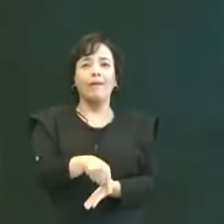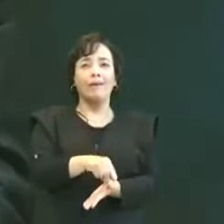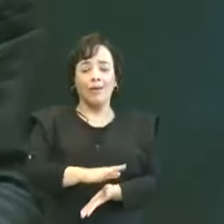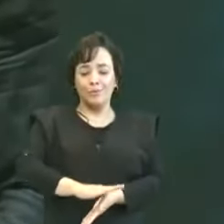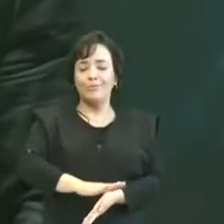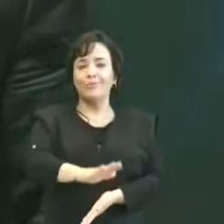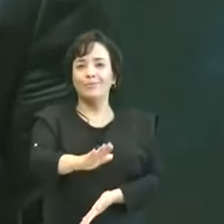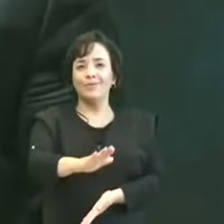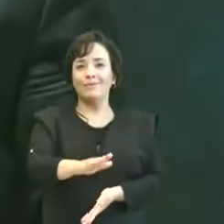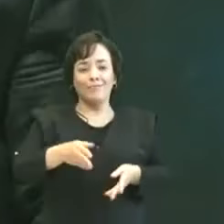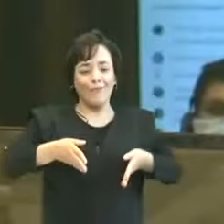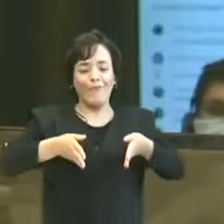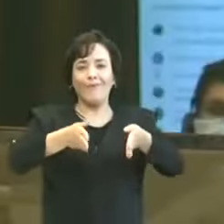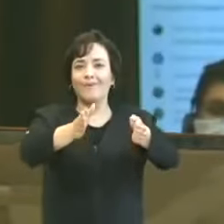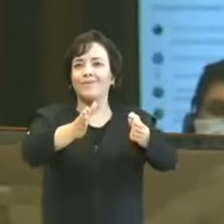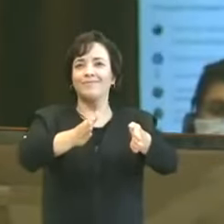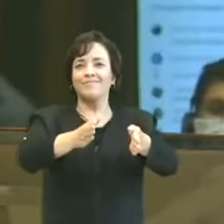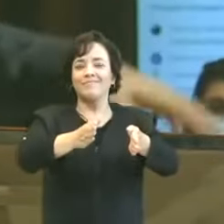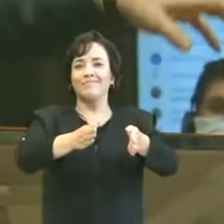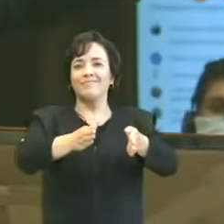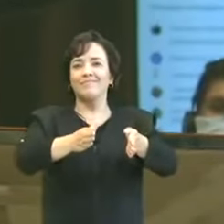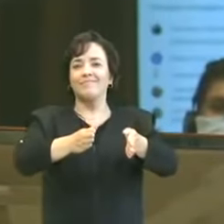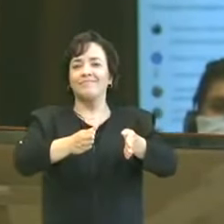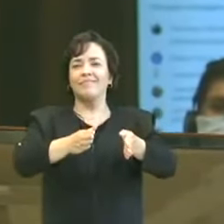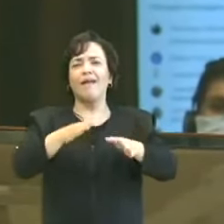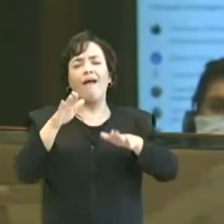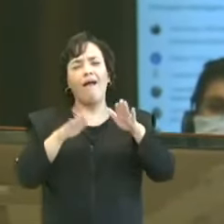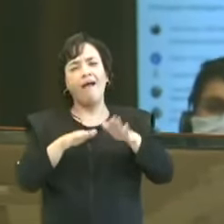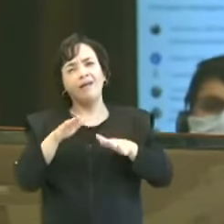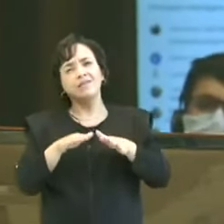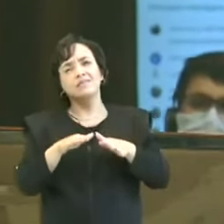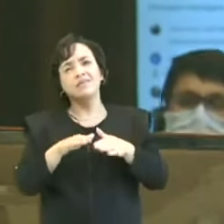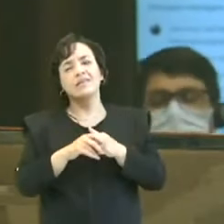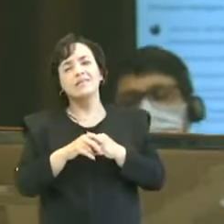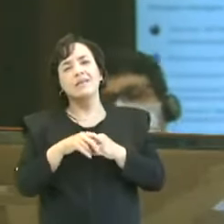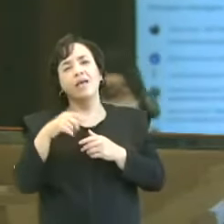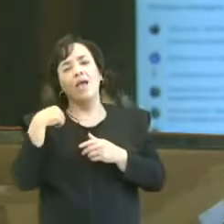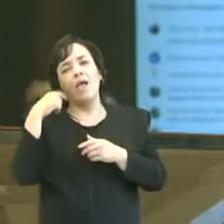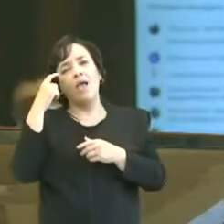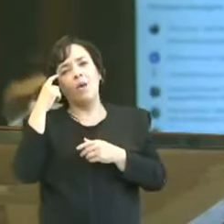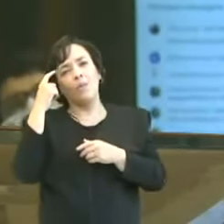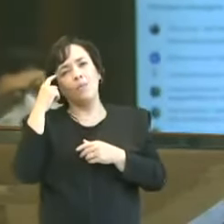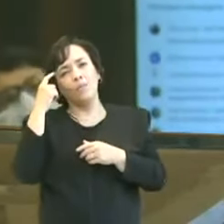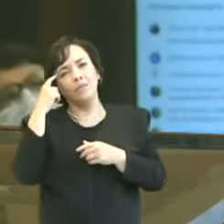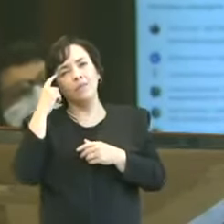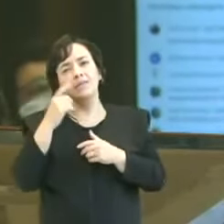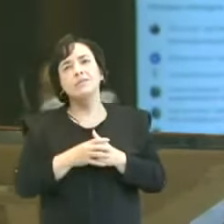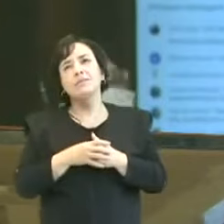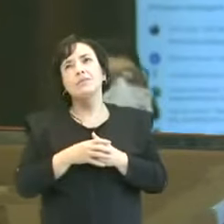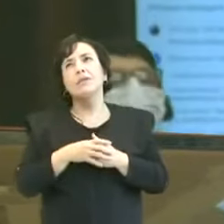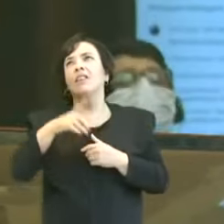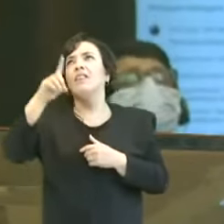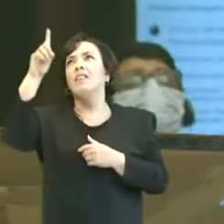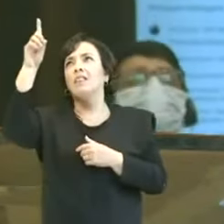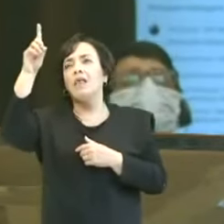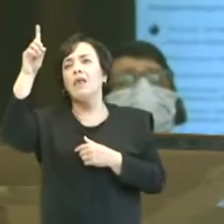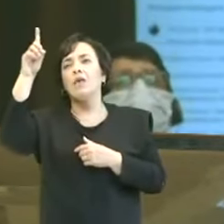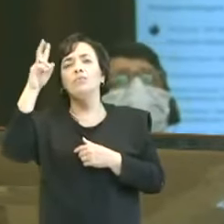Sabe, às vezes eu creio que os olhos do Senhor passeiam por toda a terra,